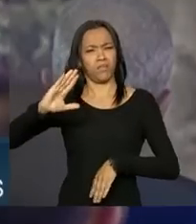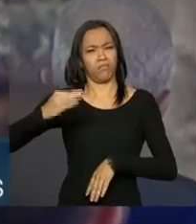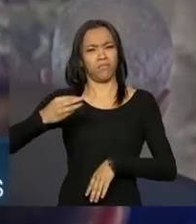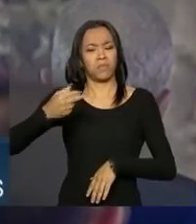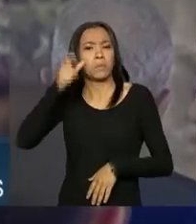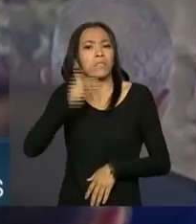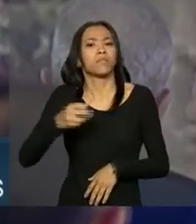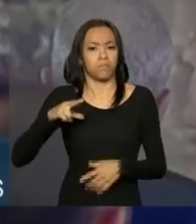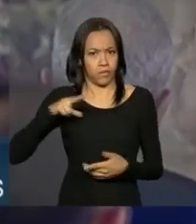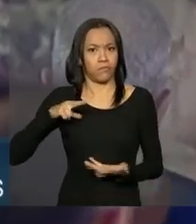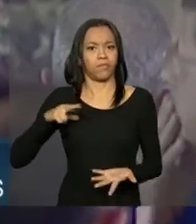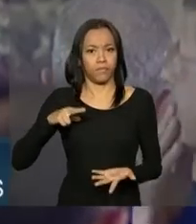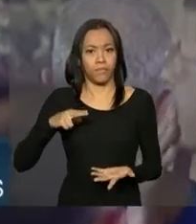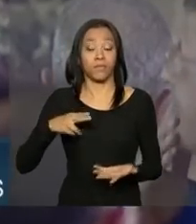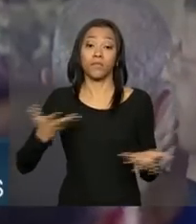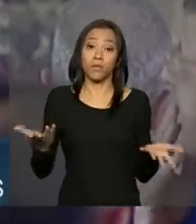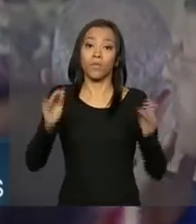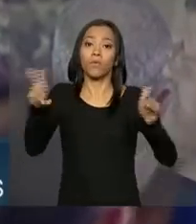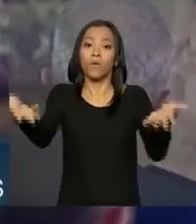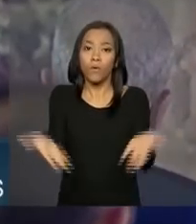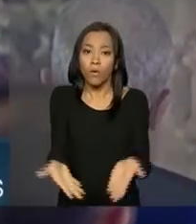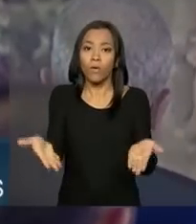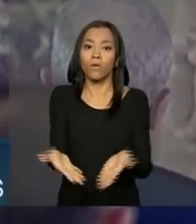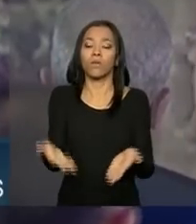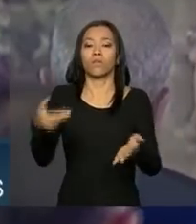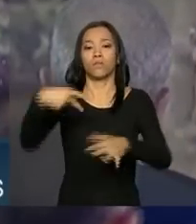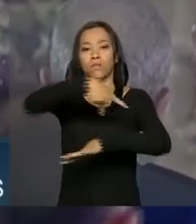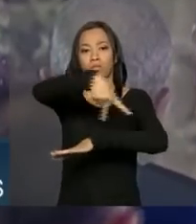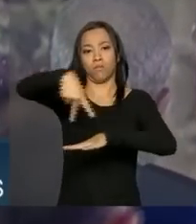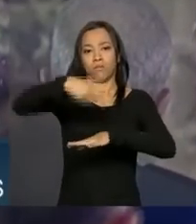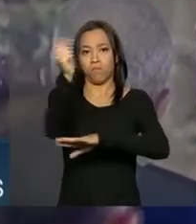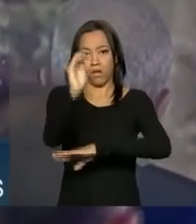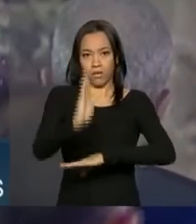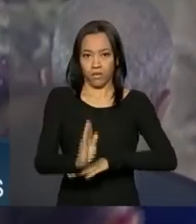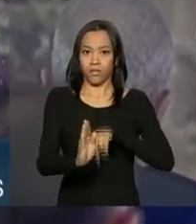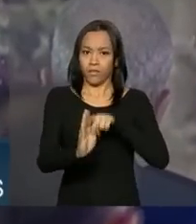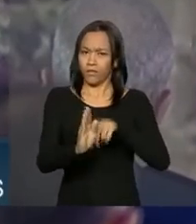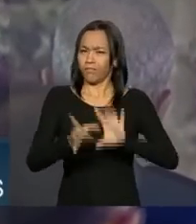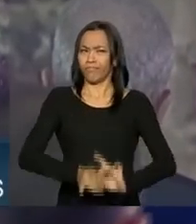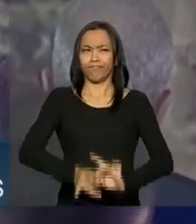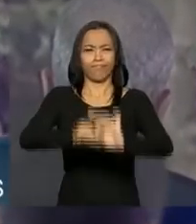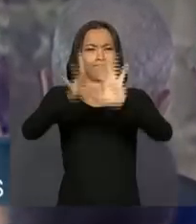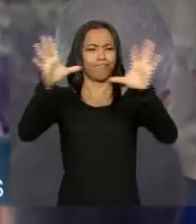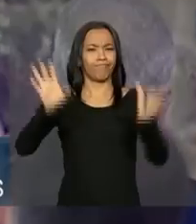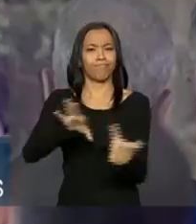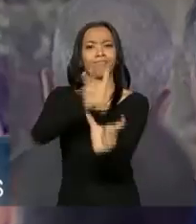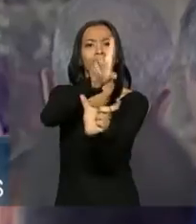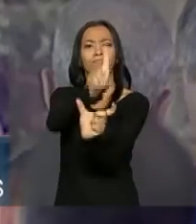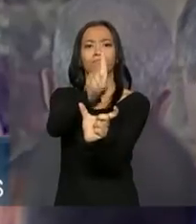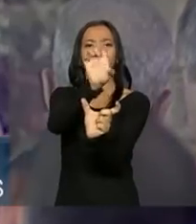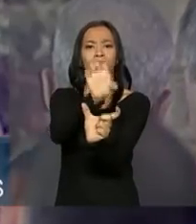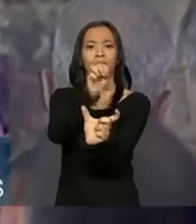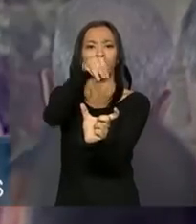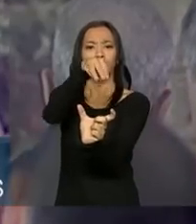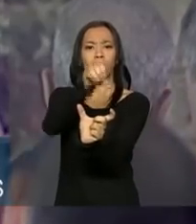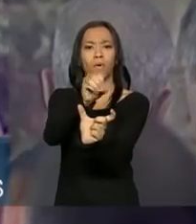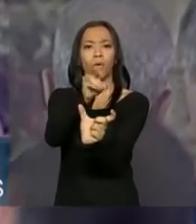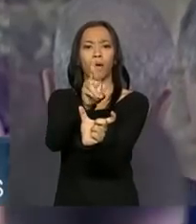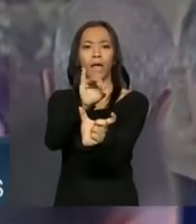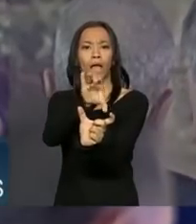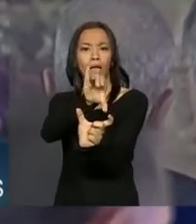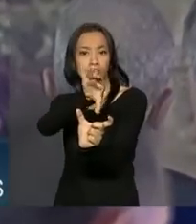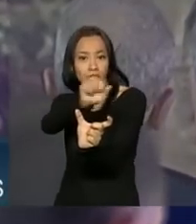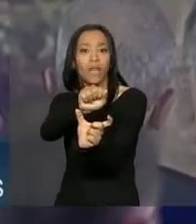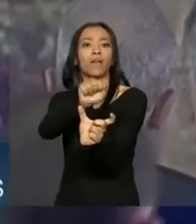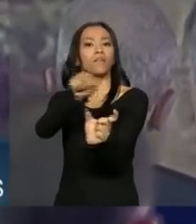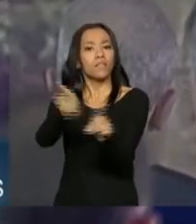pessoais. Hoje, nossa República vive uma fase democrática e soberana, em que estão